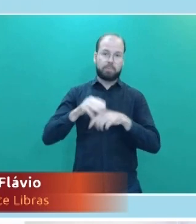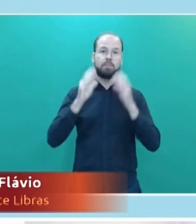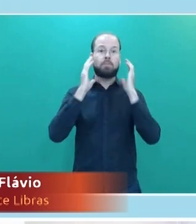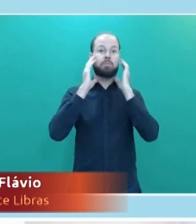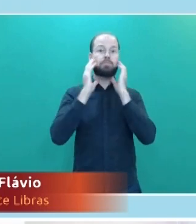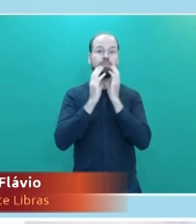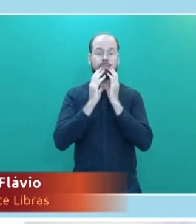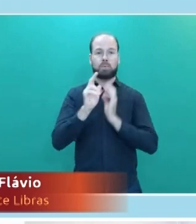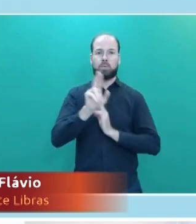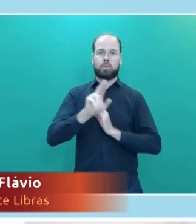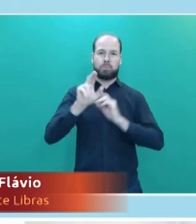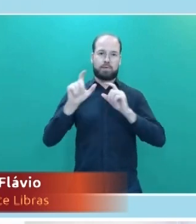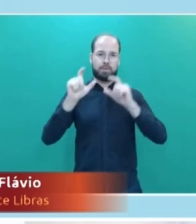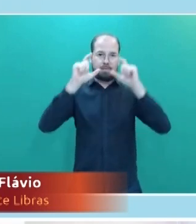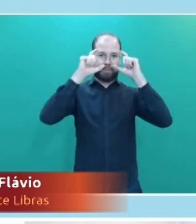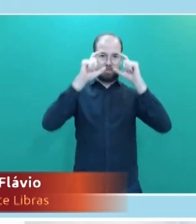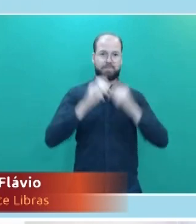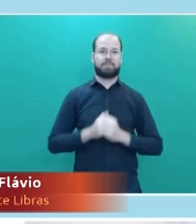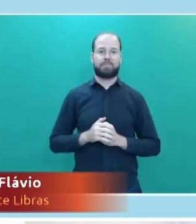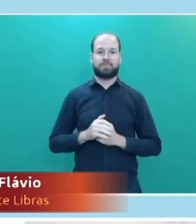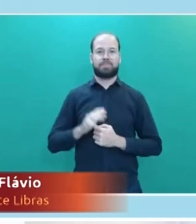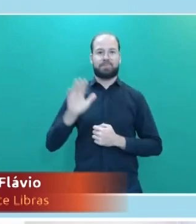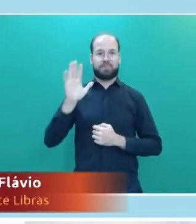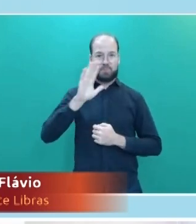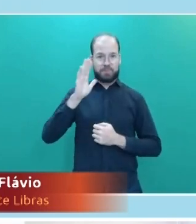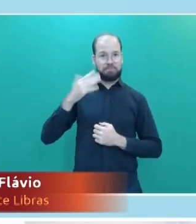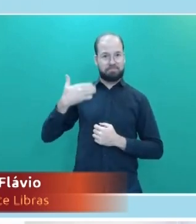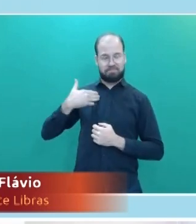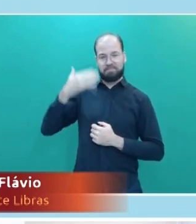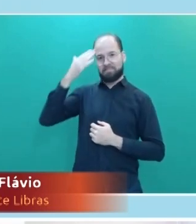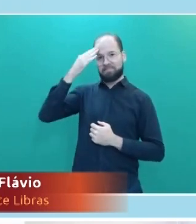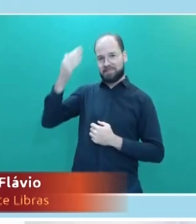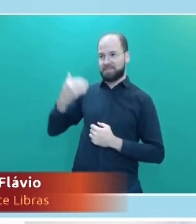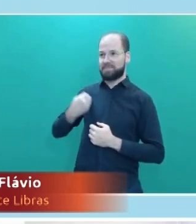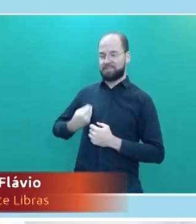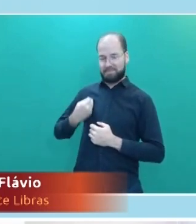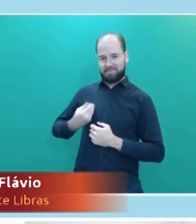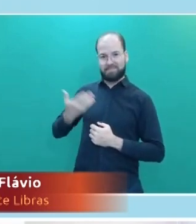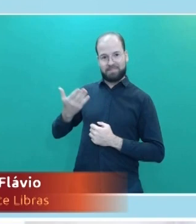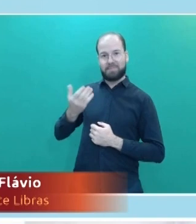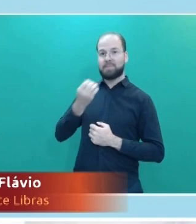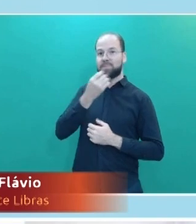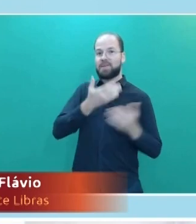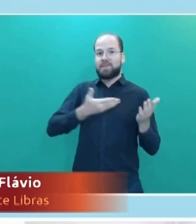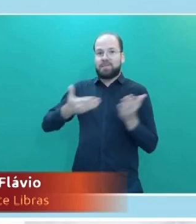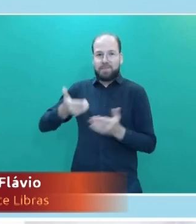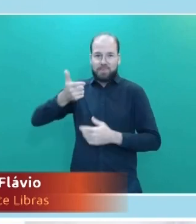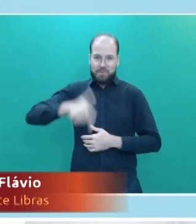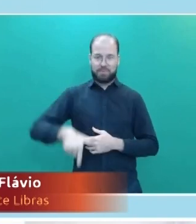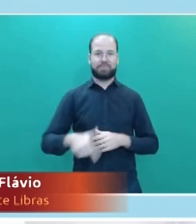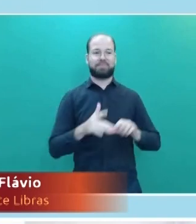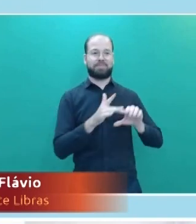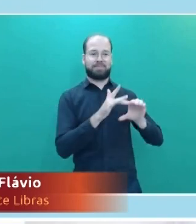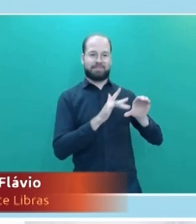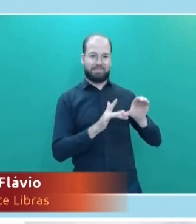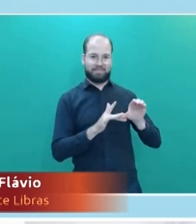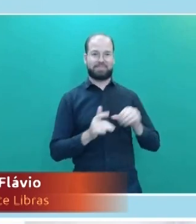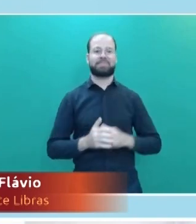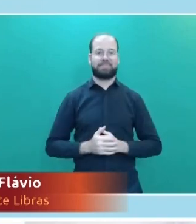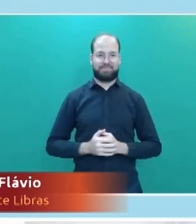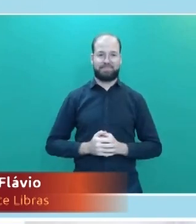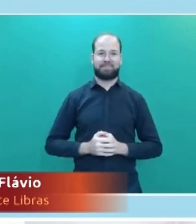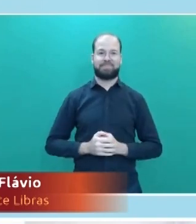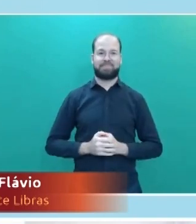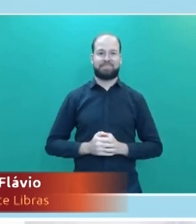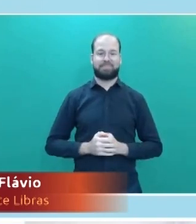usa óculos. Olá, Weber, muito obrigada pela sua presença. Seja bem-vindo novamente ao Conexões. Bom, antes da gente começar a nossa